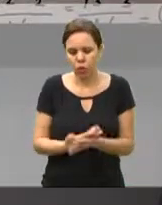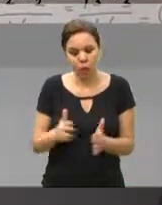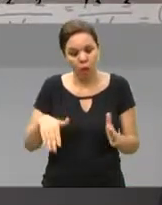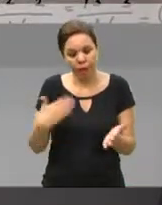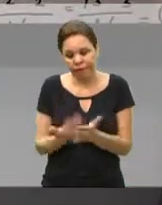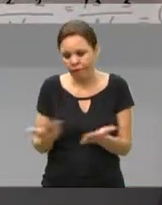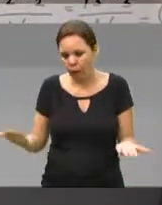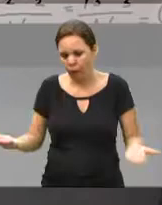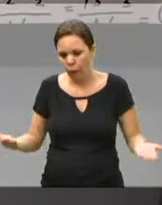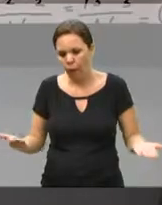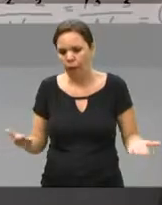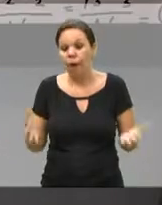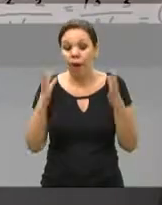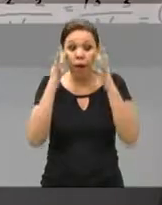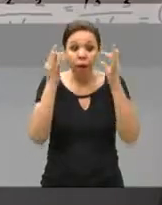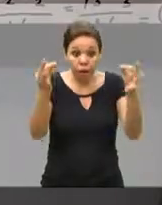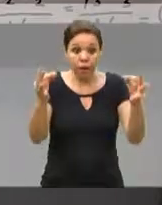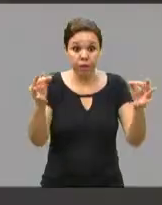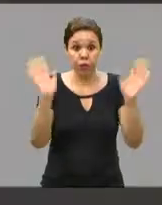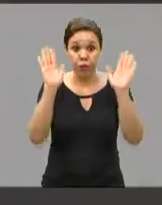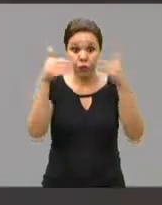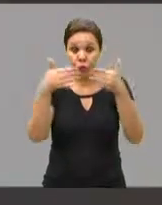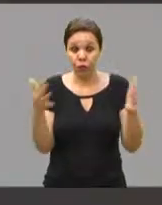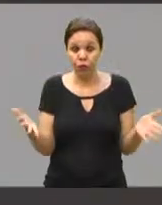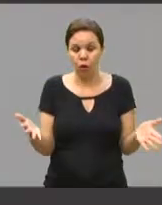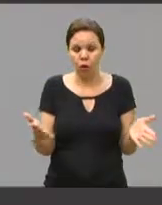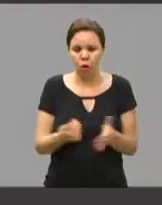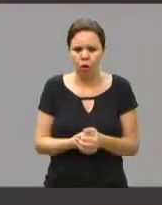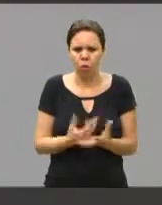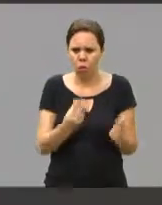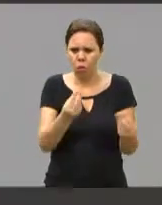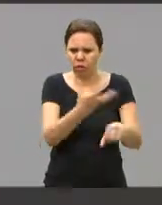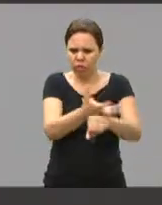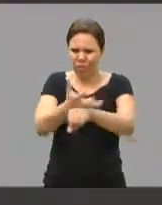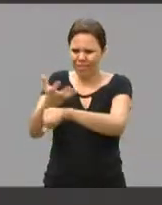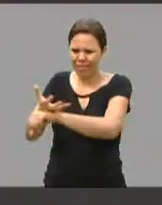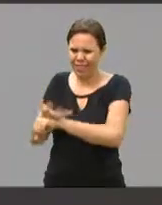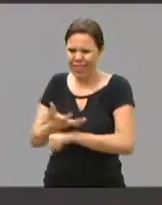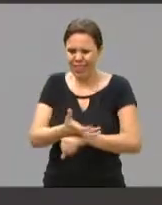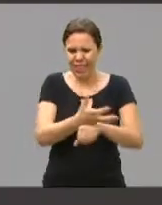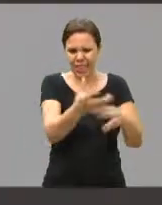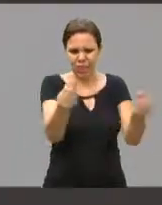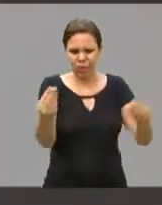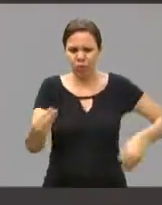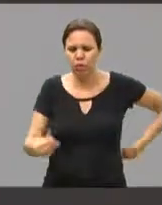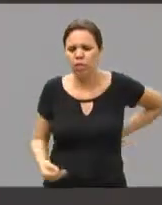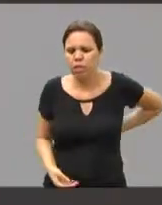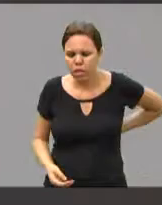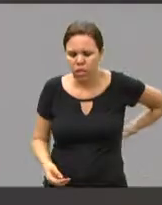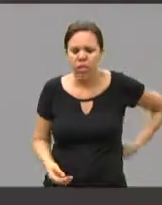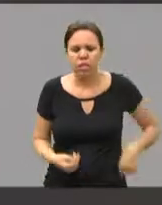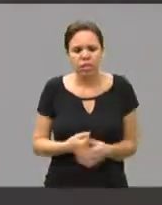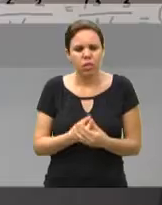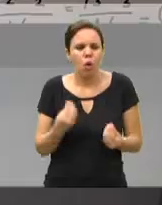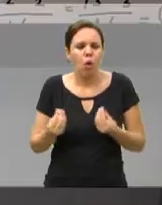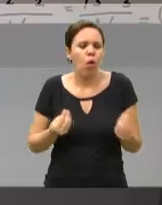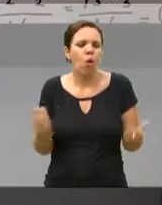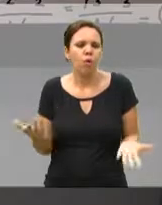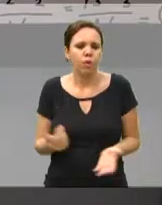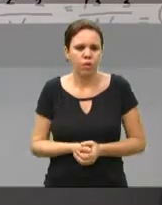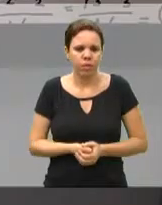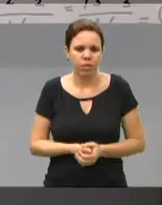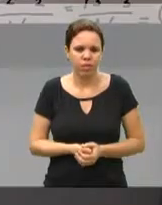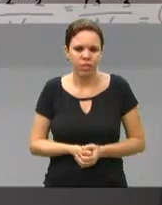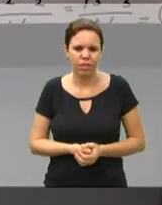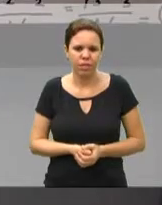cair naquela questão da atenção, né? Porque são muitas matérias ali para estudar e aí não tem como, né? Exatamente,